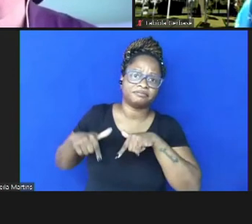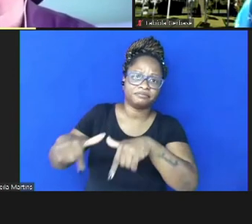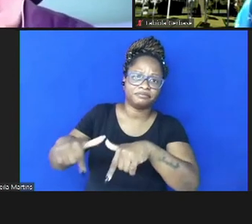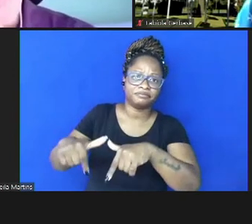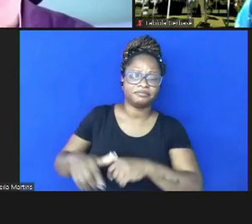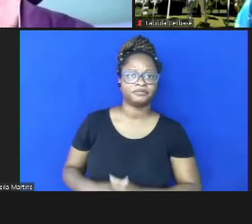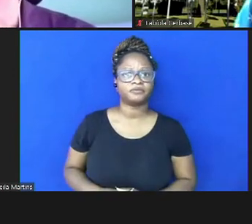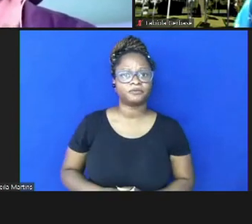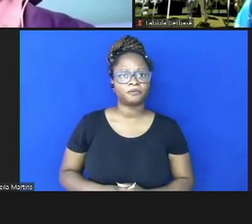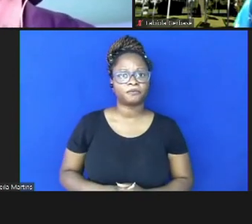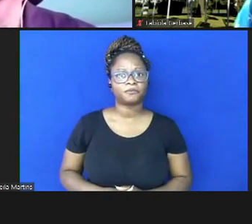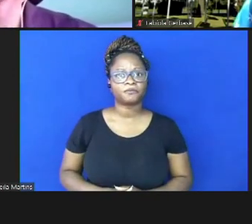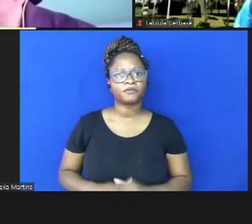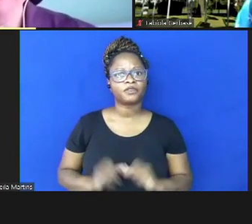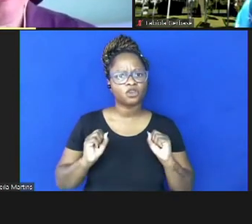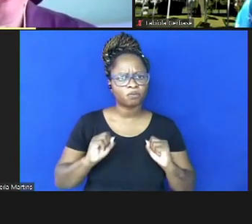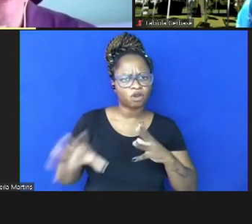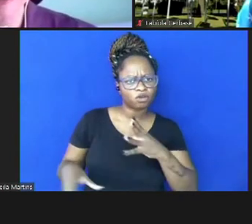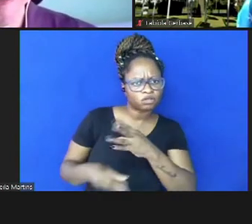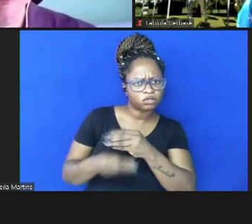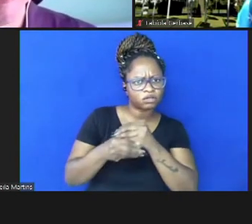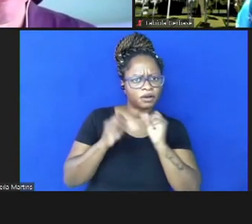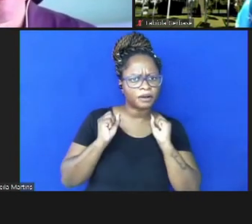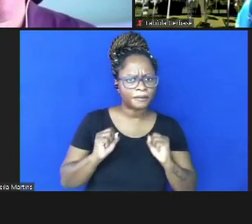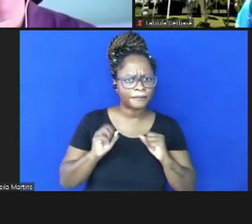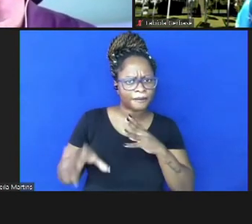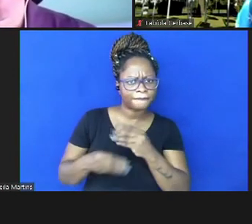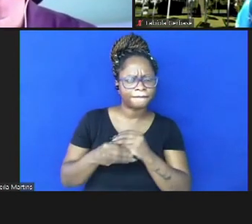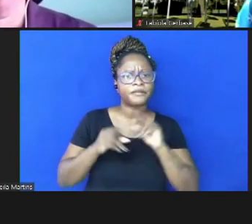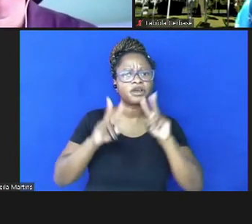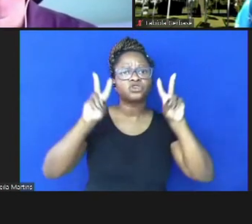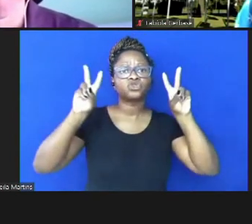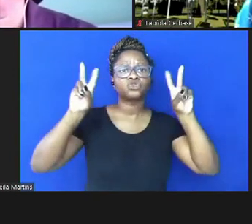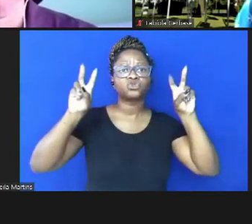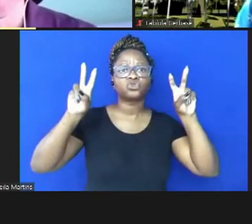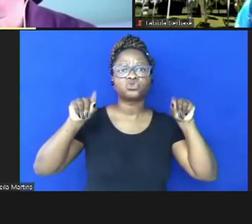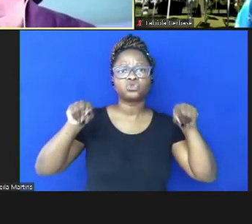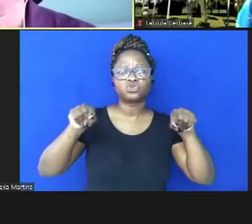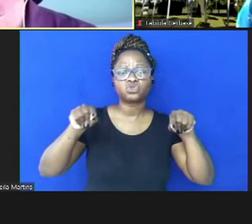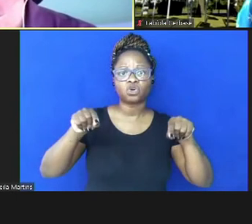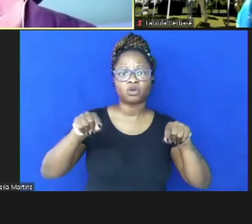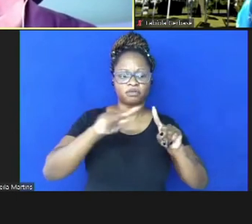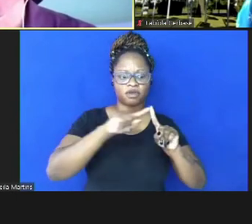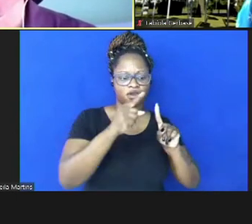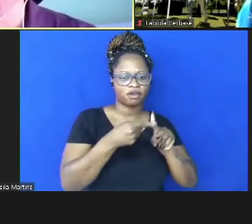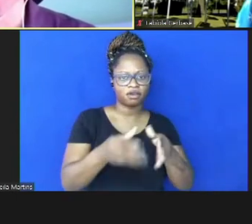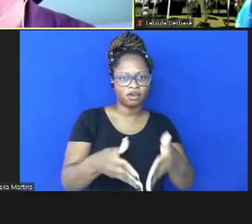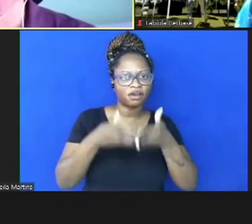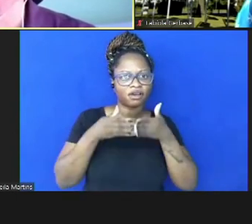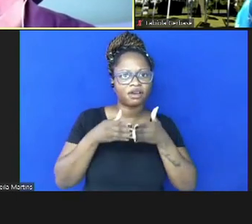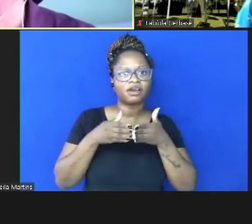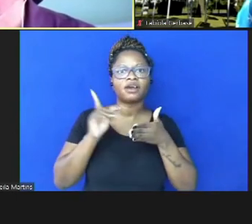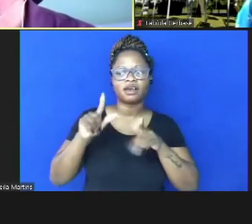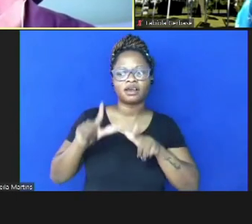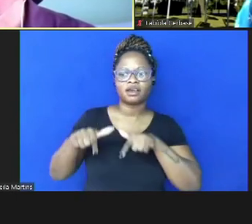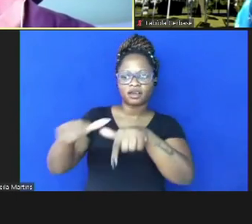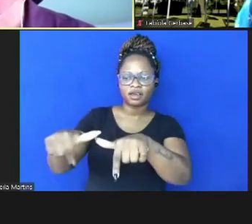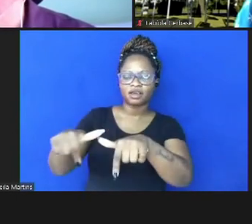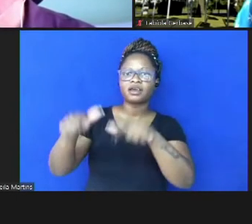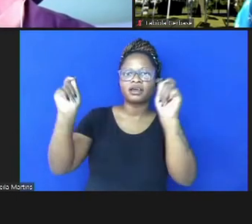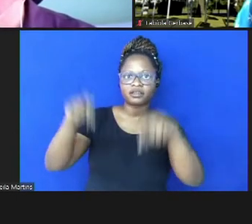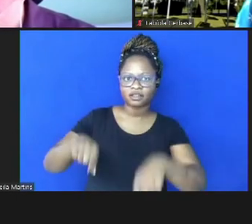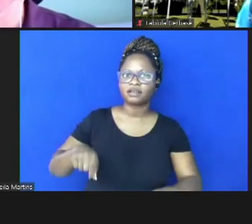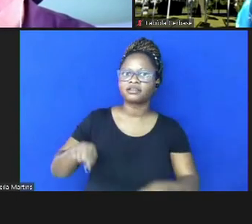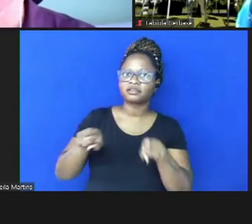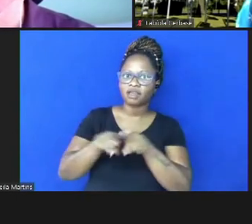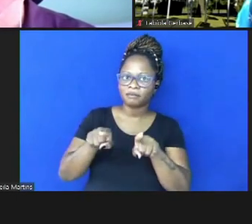Posso só fazer mais uma observação? Claro, Vinícius, por favor. Em relação à questão da maternidade, para aplicação, isso é levado em consideração. Então,